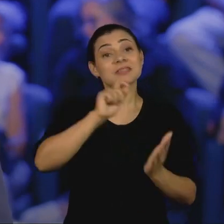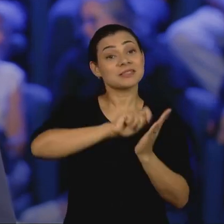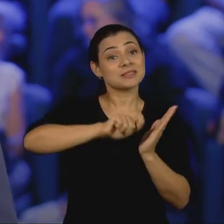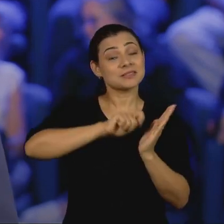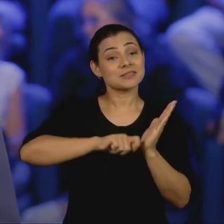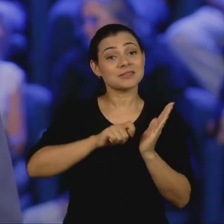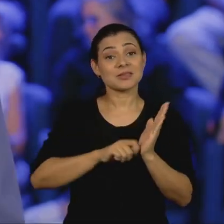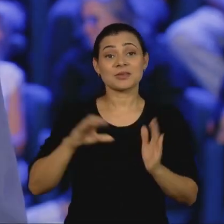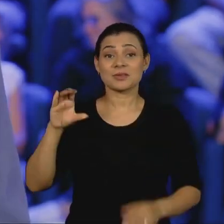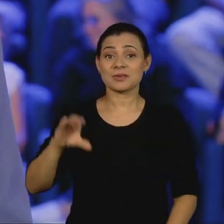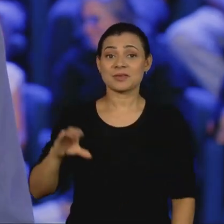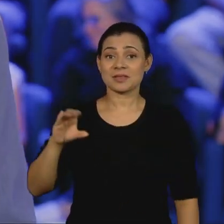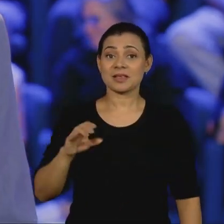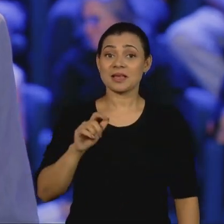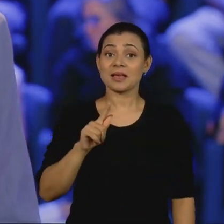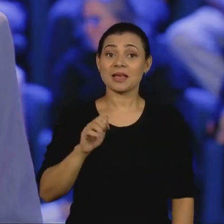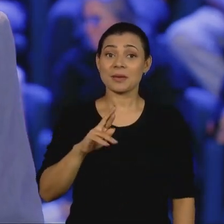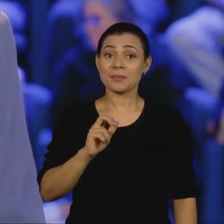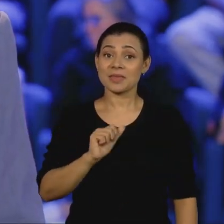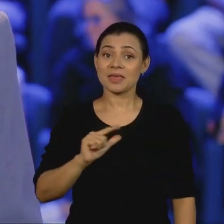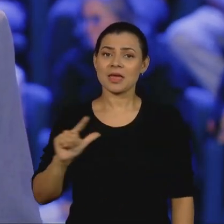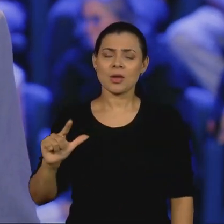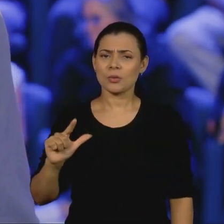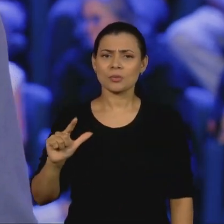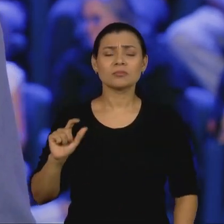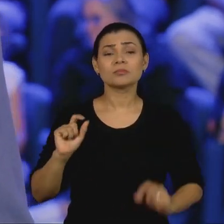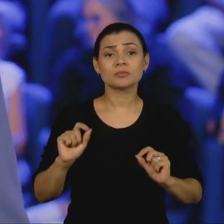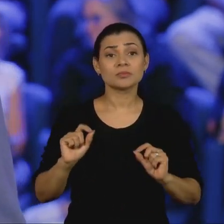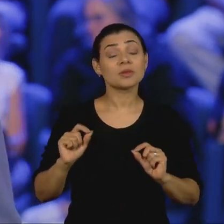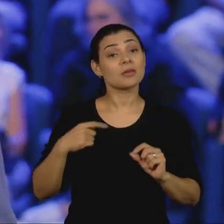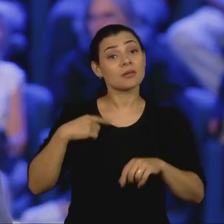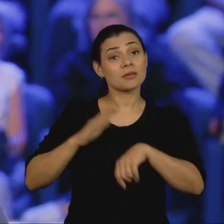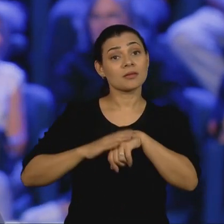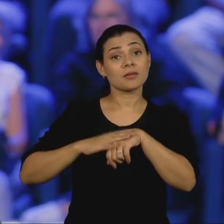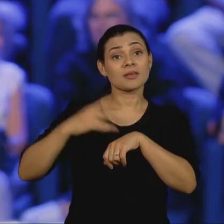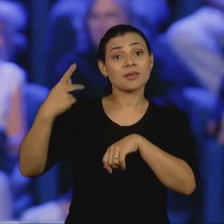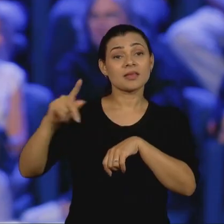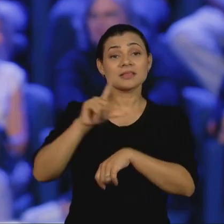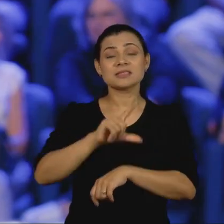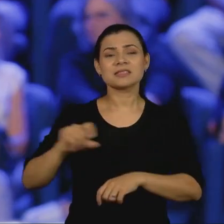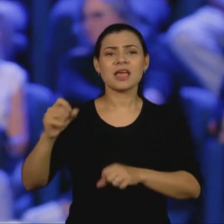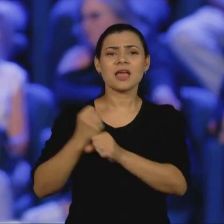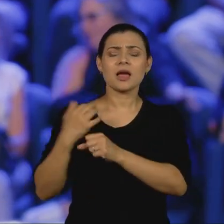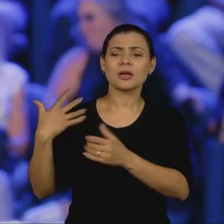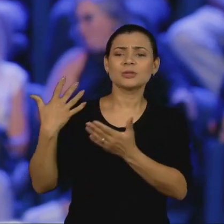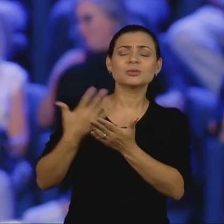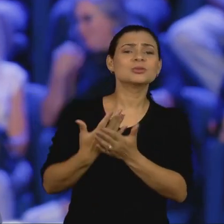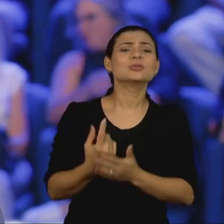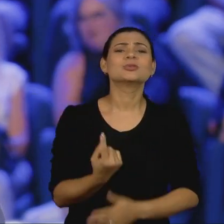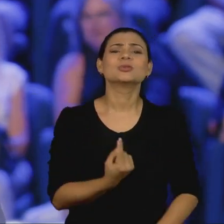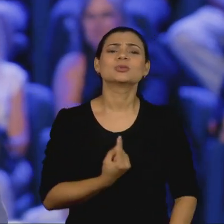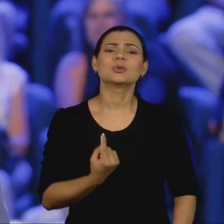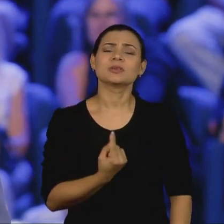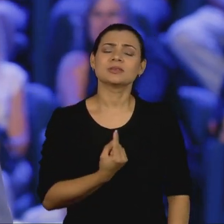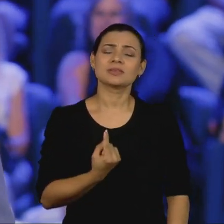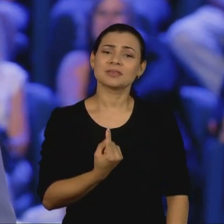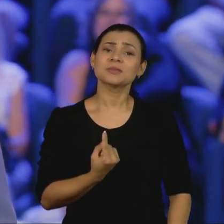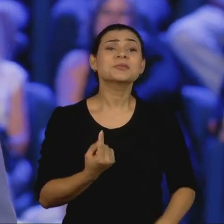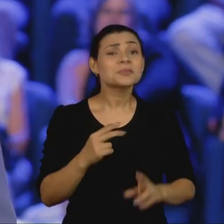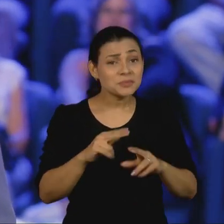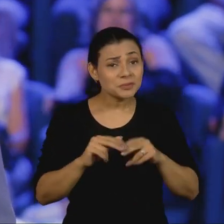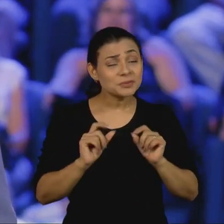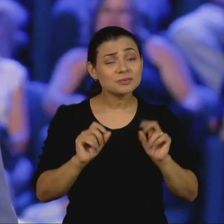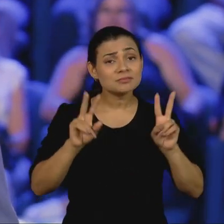colombiano Gabriel García Márquez, retirada de sua obra-prima, 100 anos de solidão. Tudo é